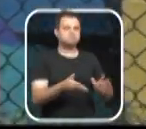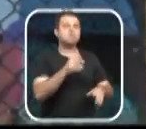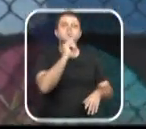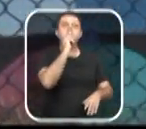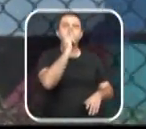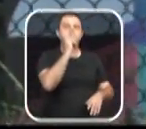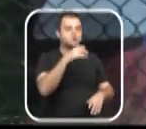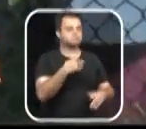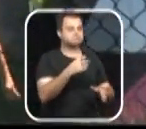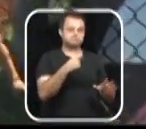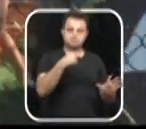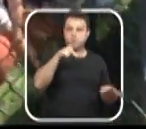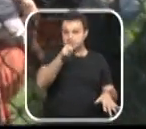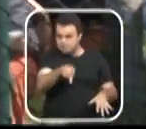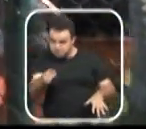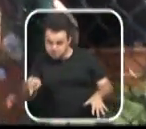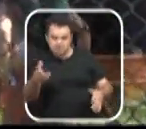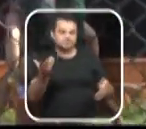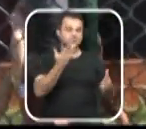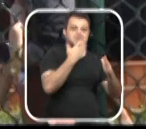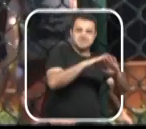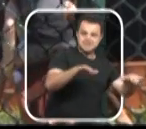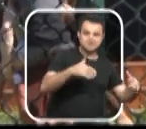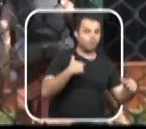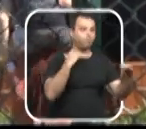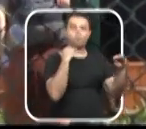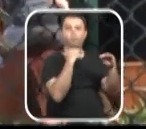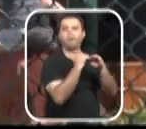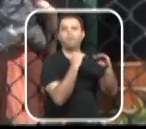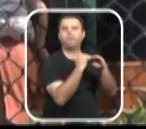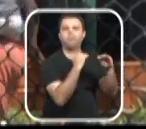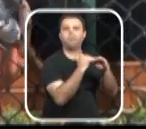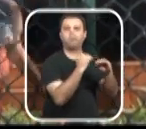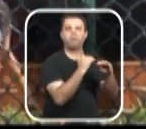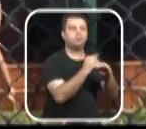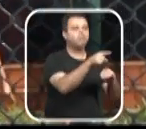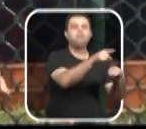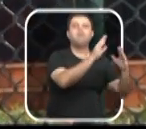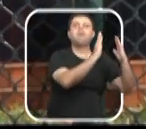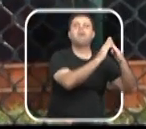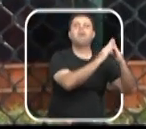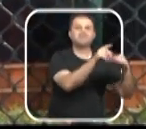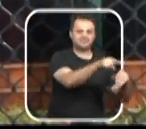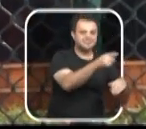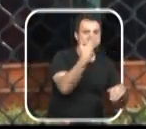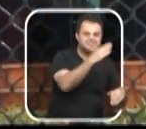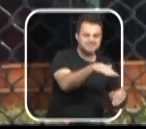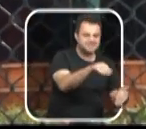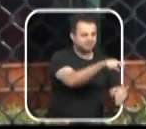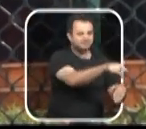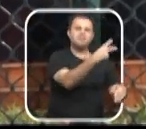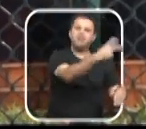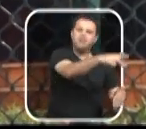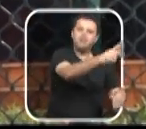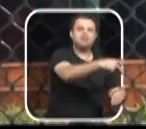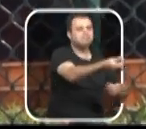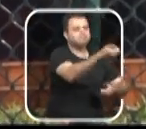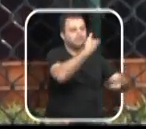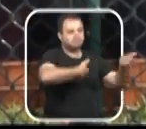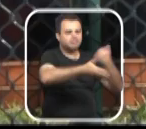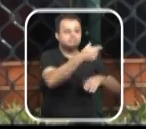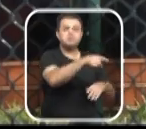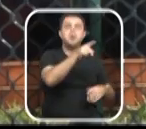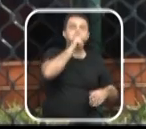esses dois indivíduos. A criança vai trazer informações de casa, vivências, coisas que ela aprendeu com os